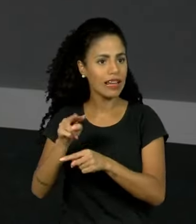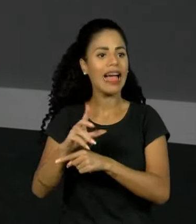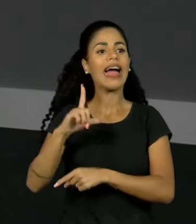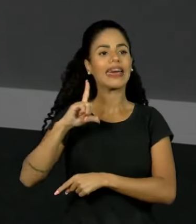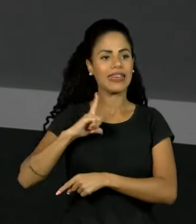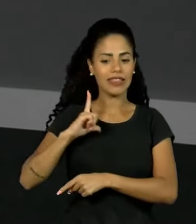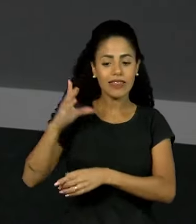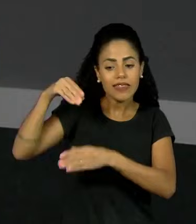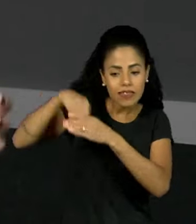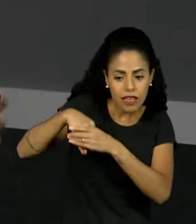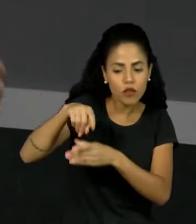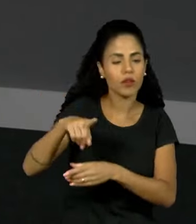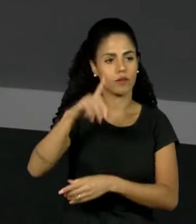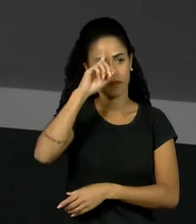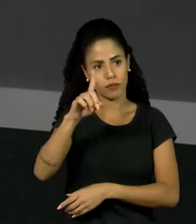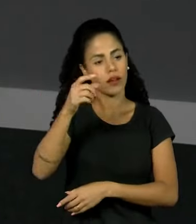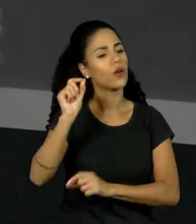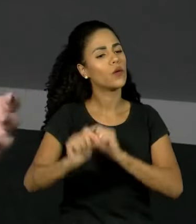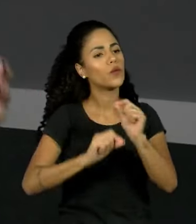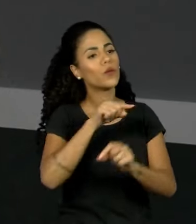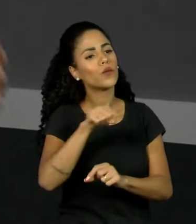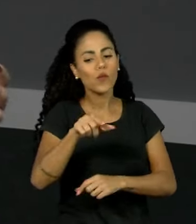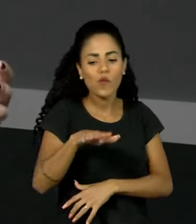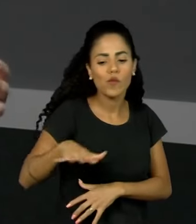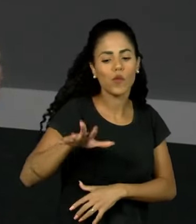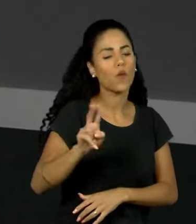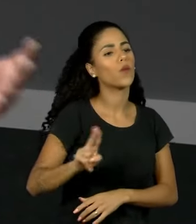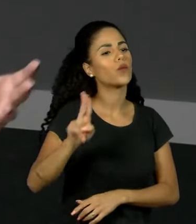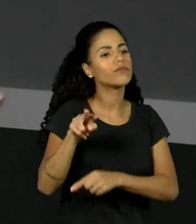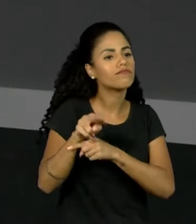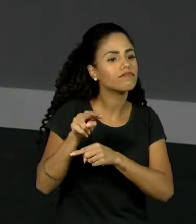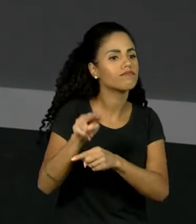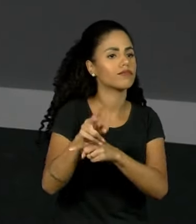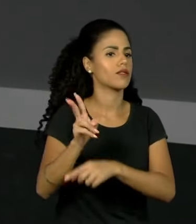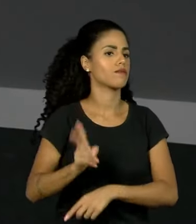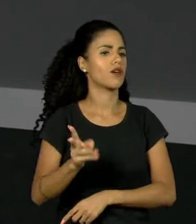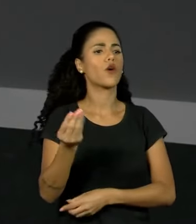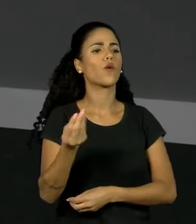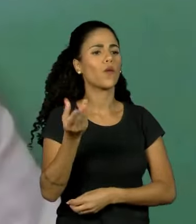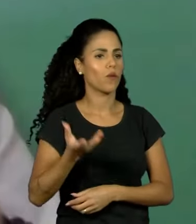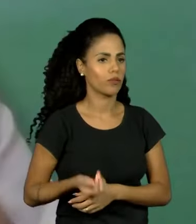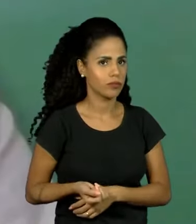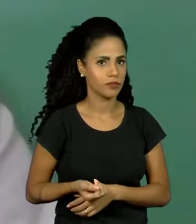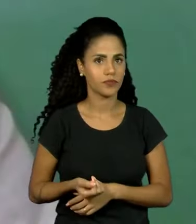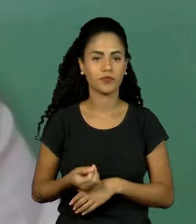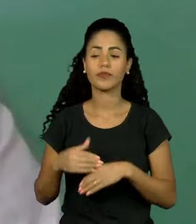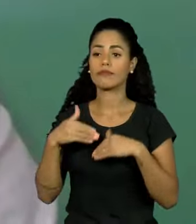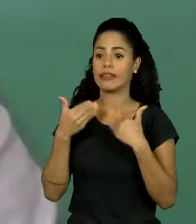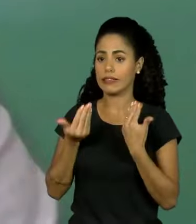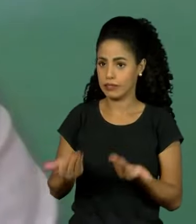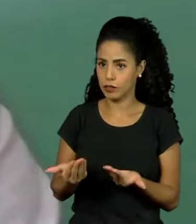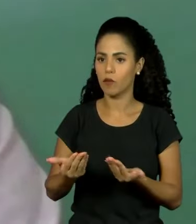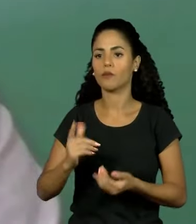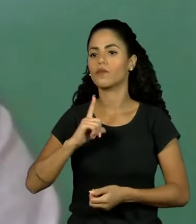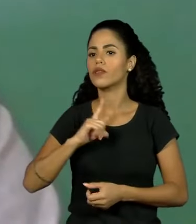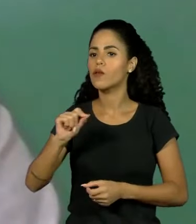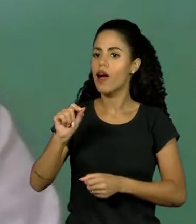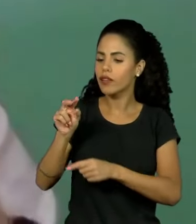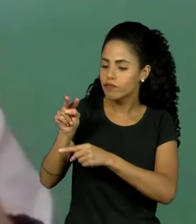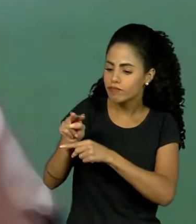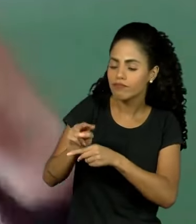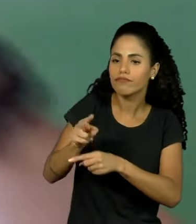na Caatinga e usam esse espaço para a conservação, pelo menos em parte delas? É uma categoria de unidade de